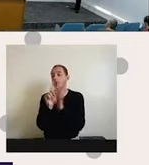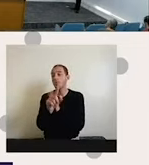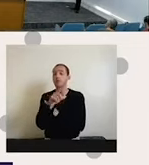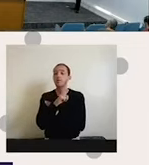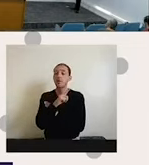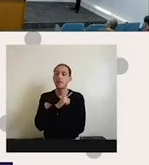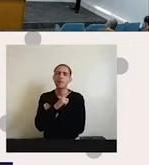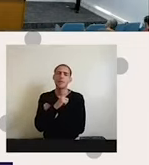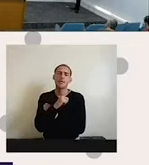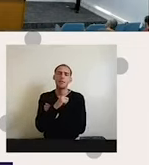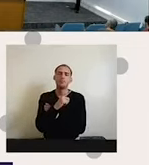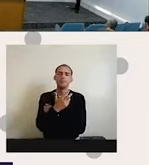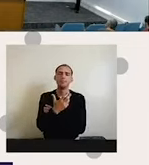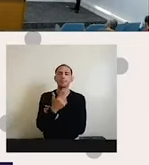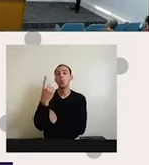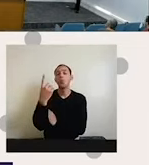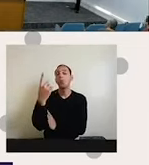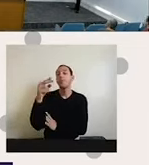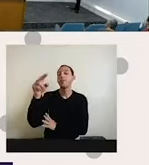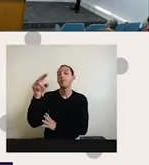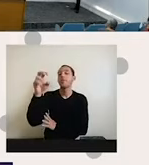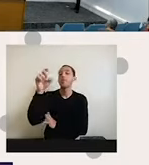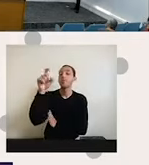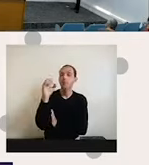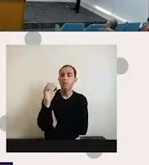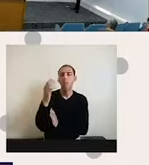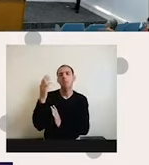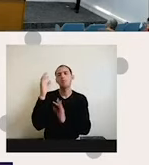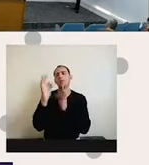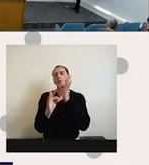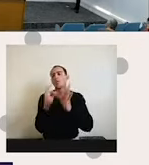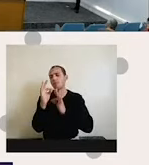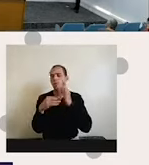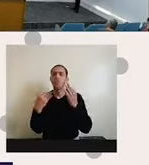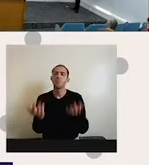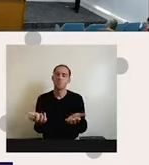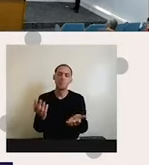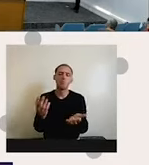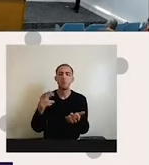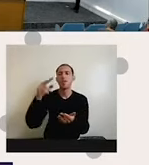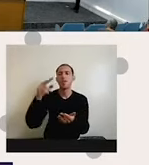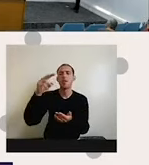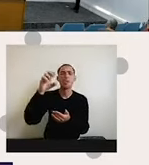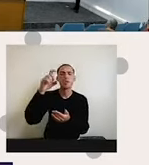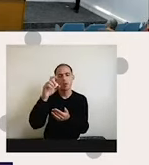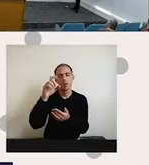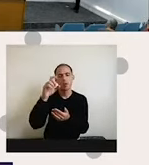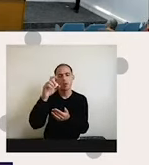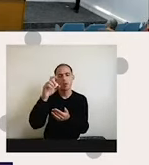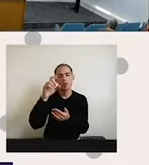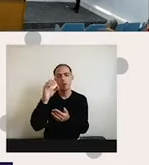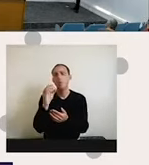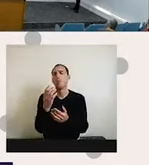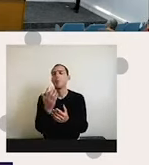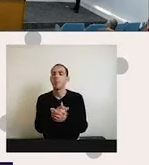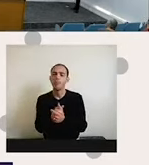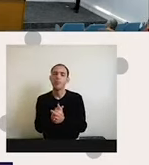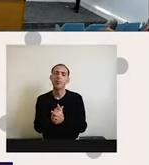previdenciário? E o que é esse nexo, né? Então, esse nexo ele é baseado numa lista que está lá no